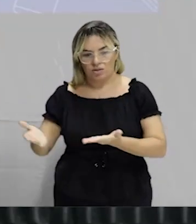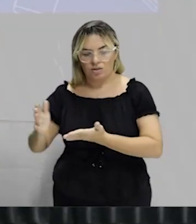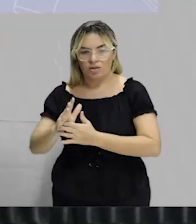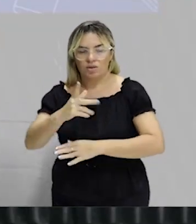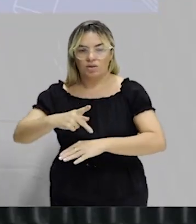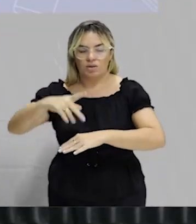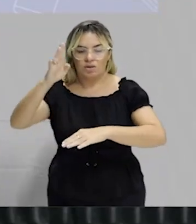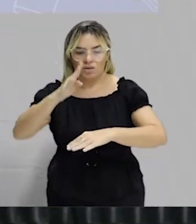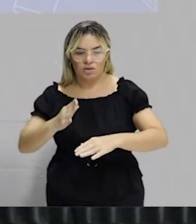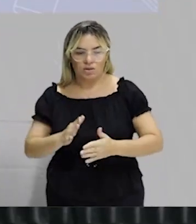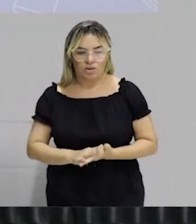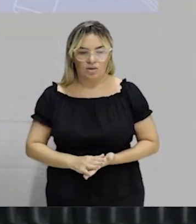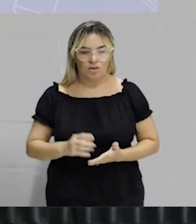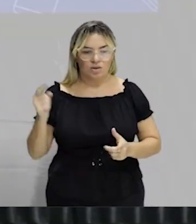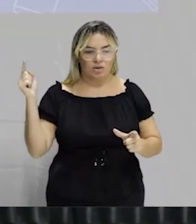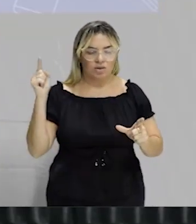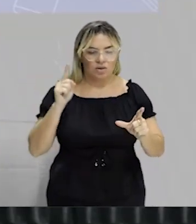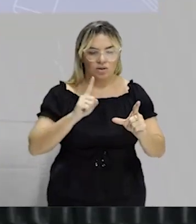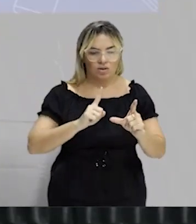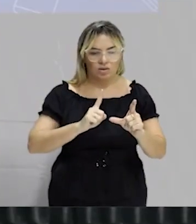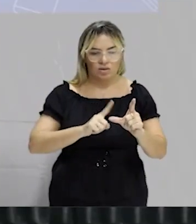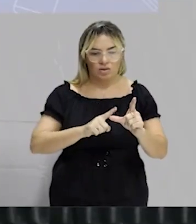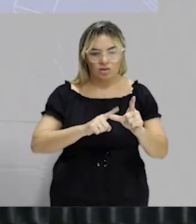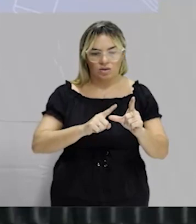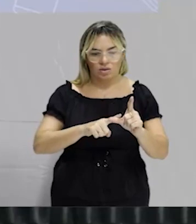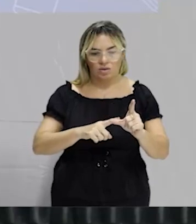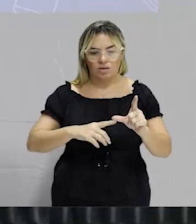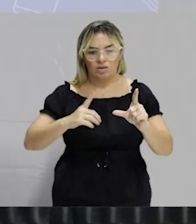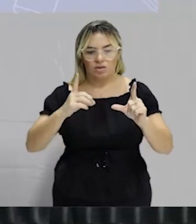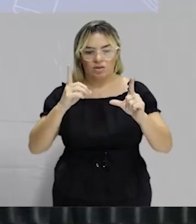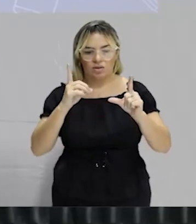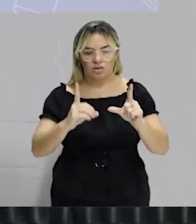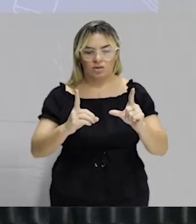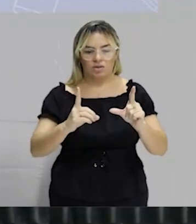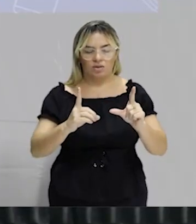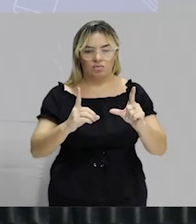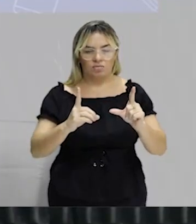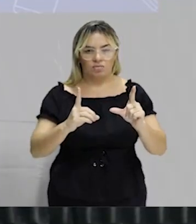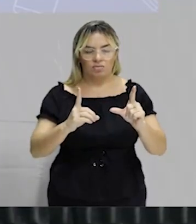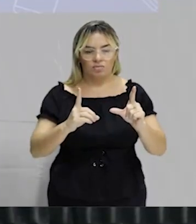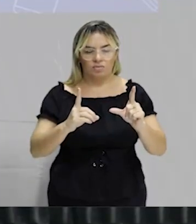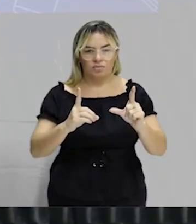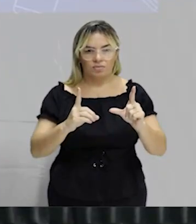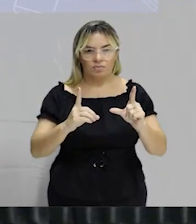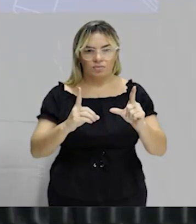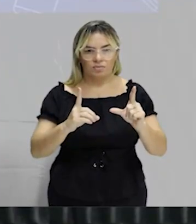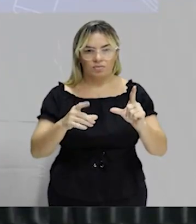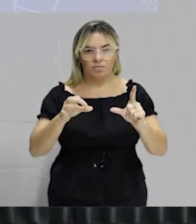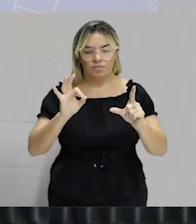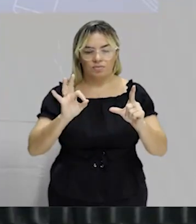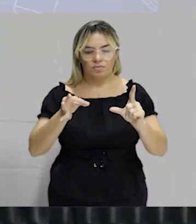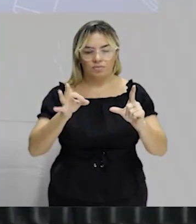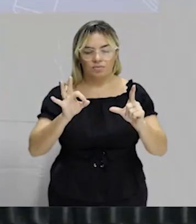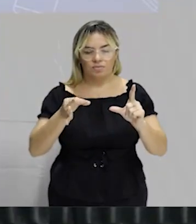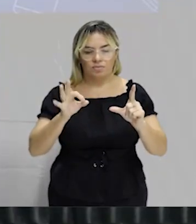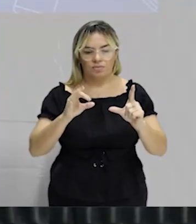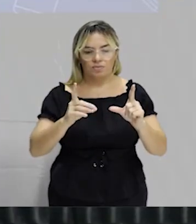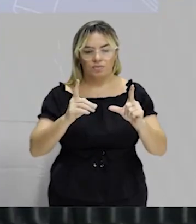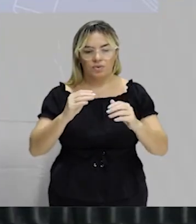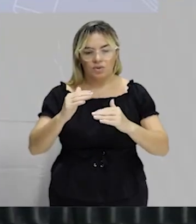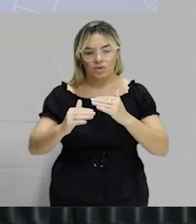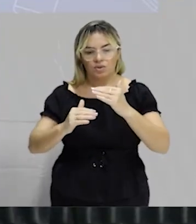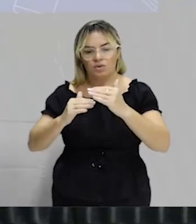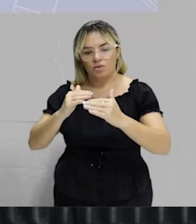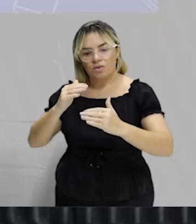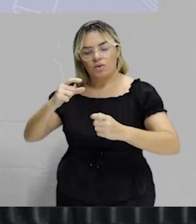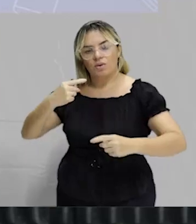resposta seria essa, desenvolvimento de uma política industrial, letra D de dado. Desenvolver uma política